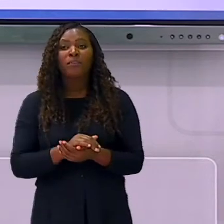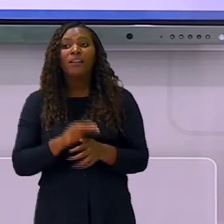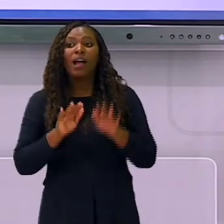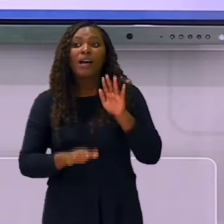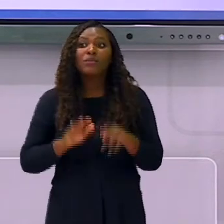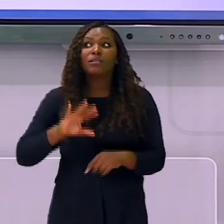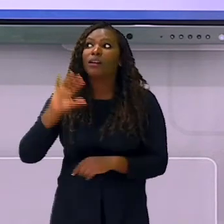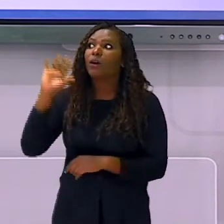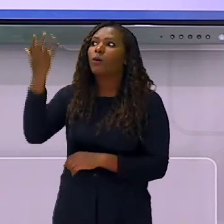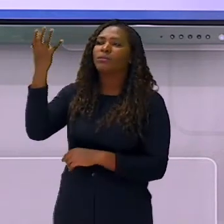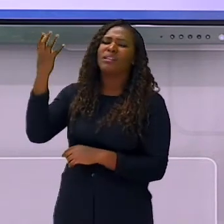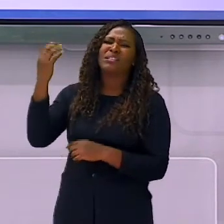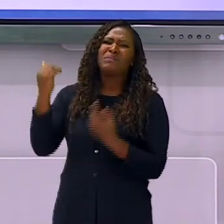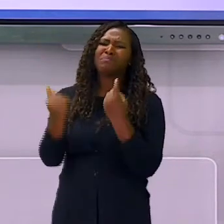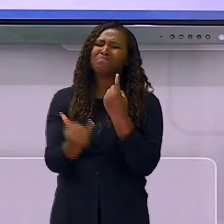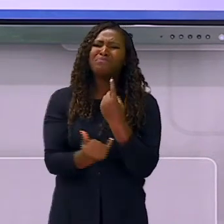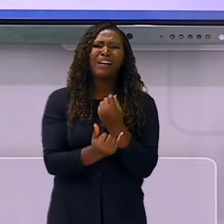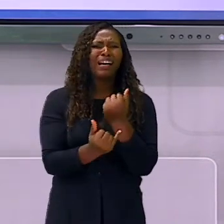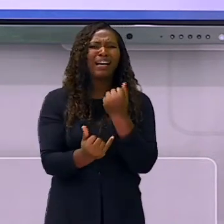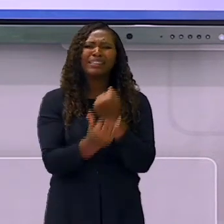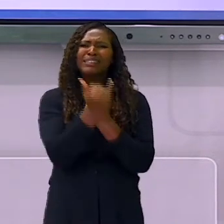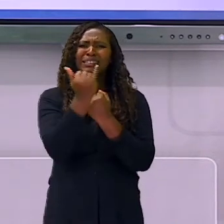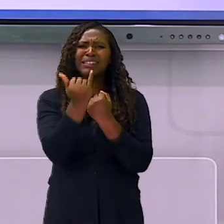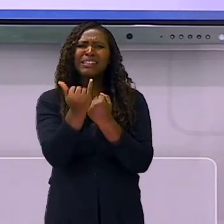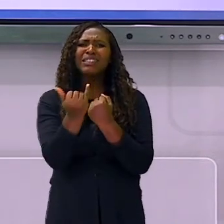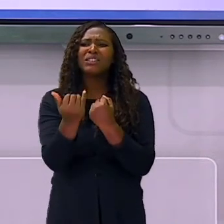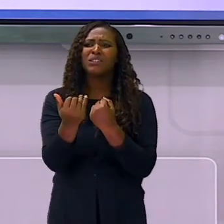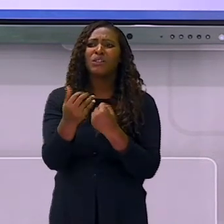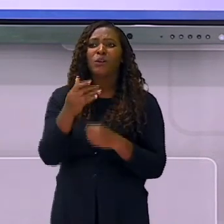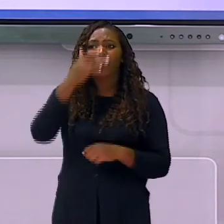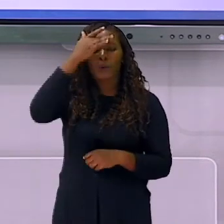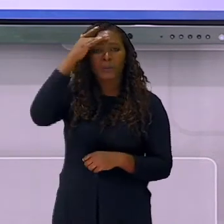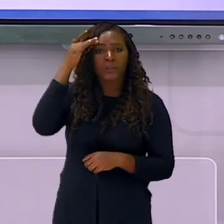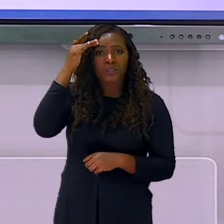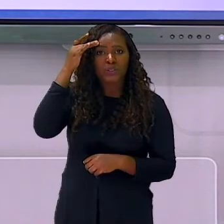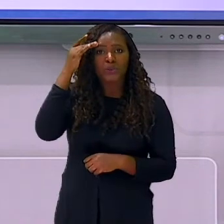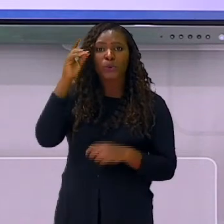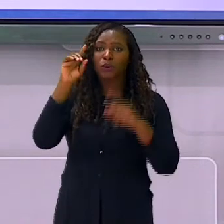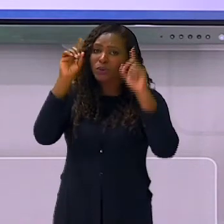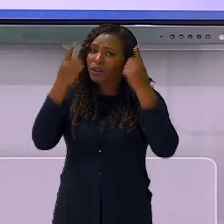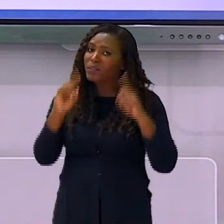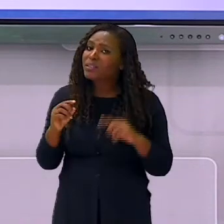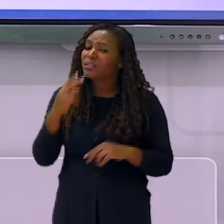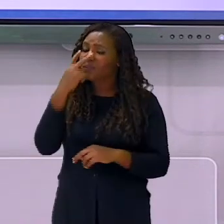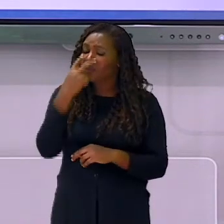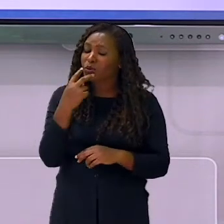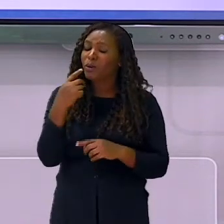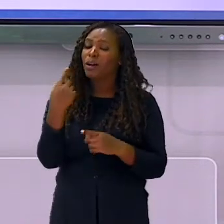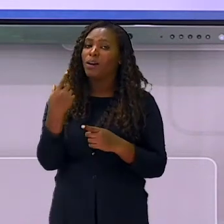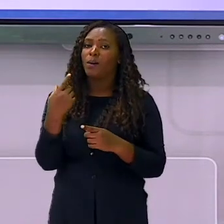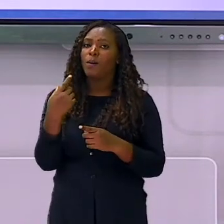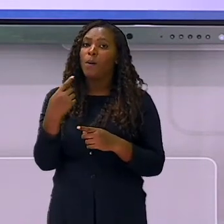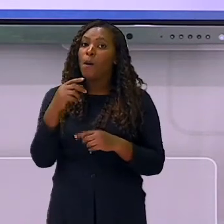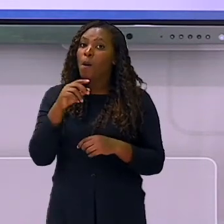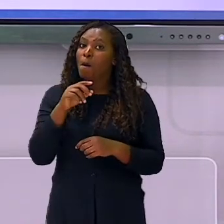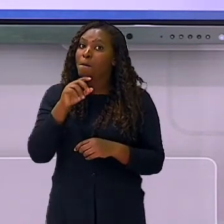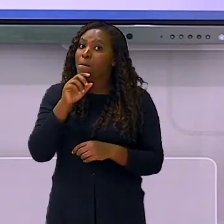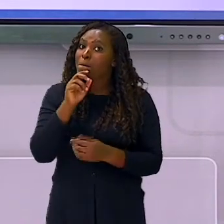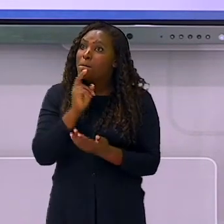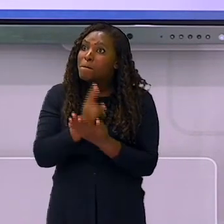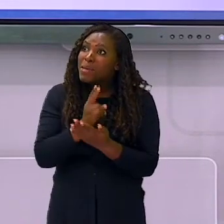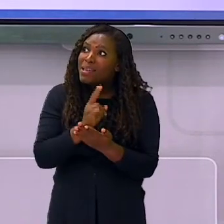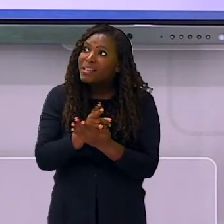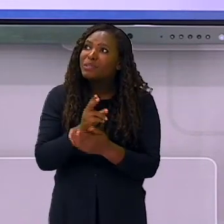cabeça, mesmo sendo ajudado por uma pessoa que enxerga? Devemos estar atentos com os obstáculos